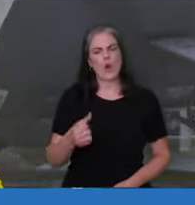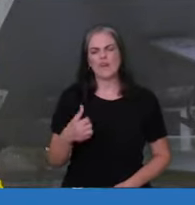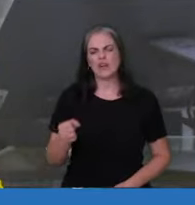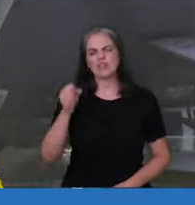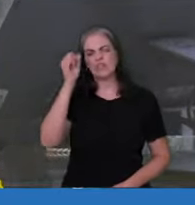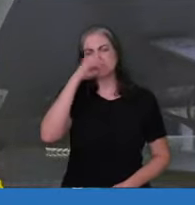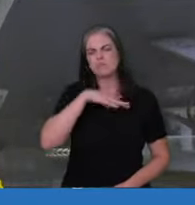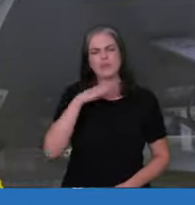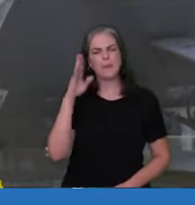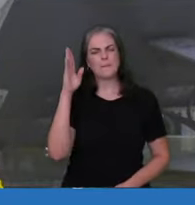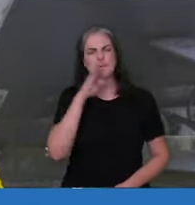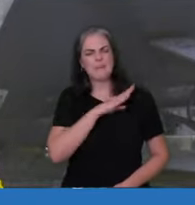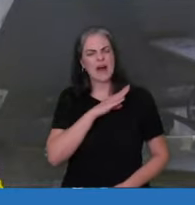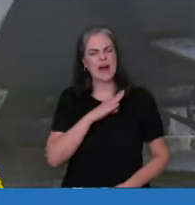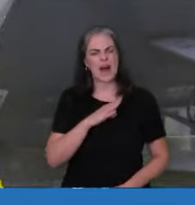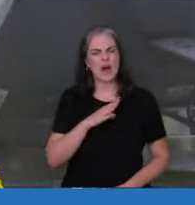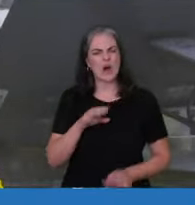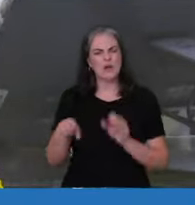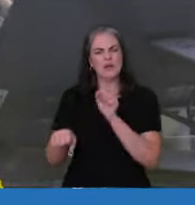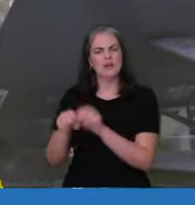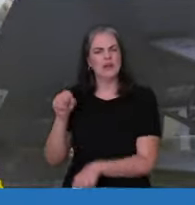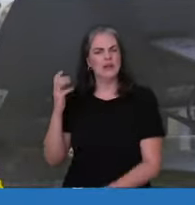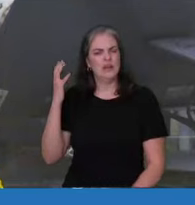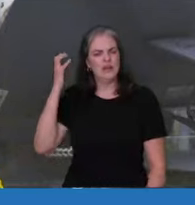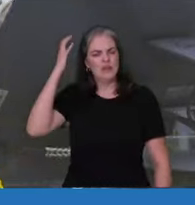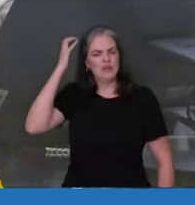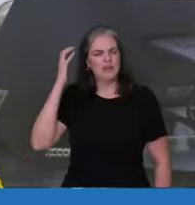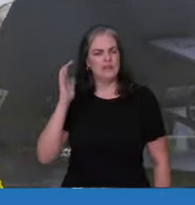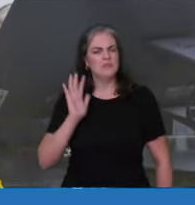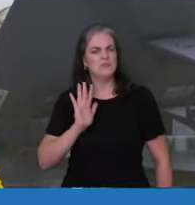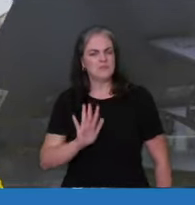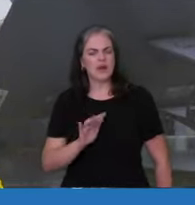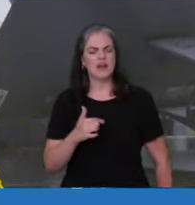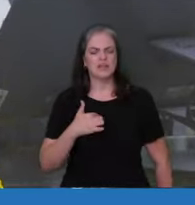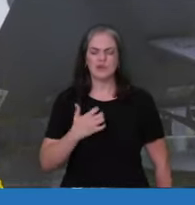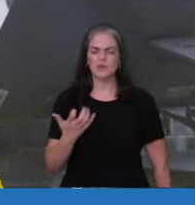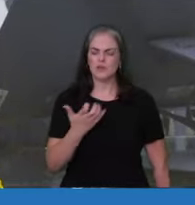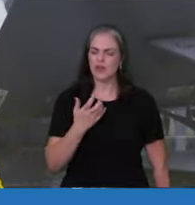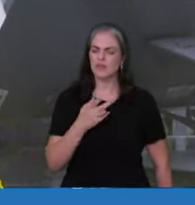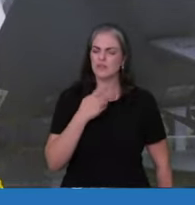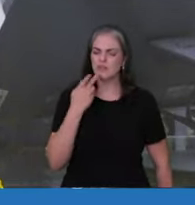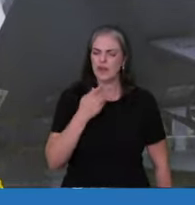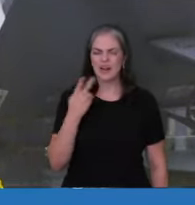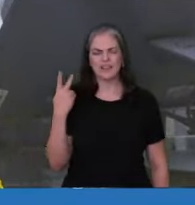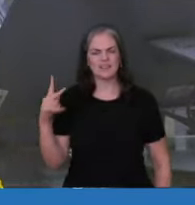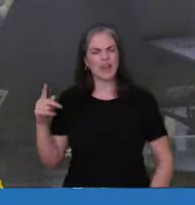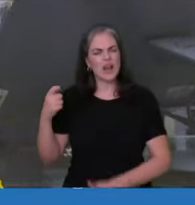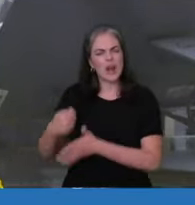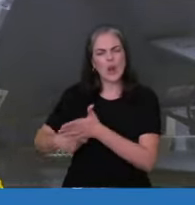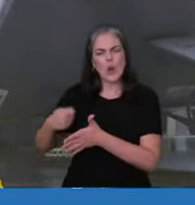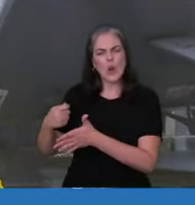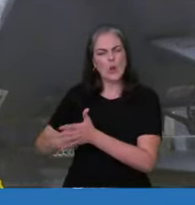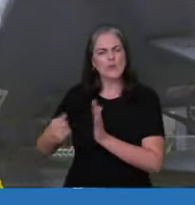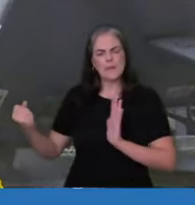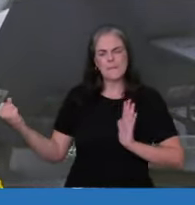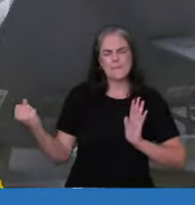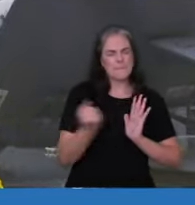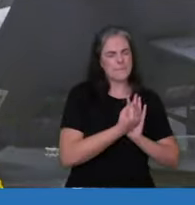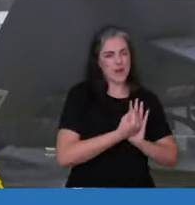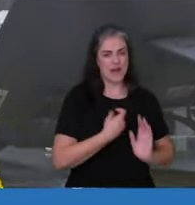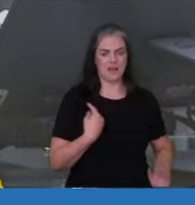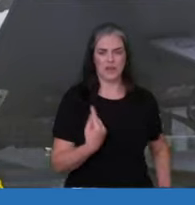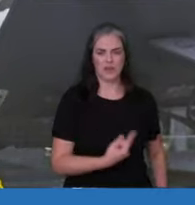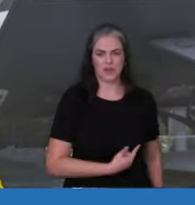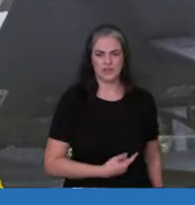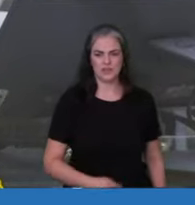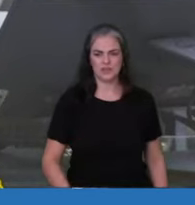vida, nesse dia eu quero mencionar o impacto profundo que sua luta deixou em nós. Mulheres